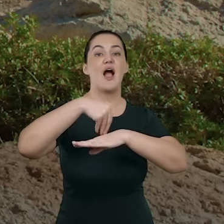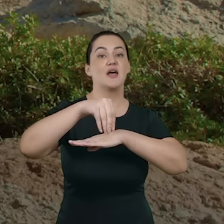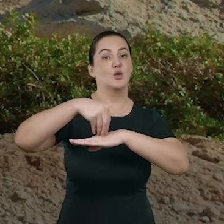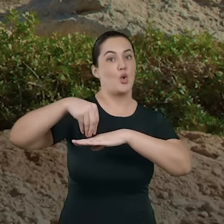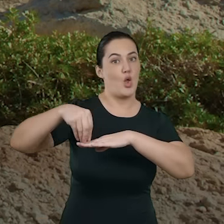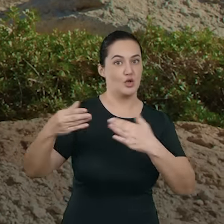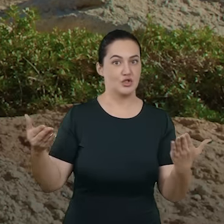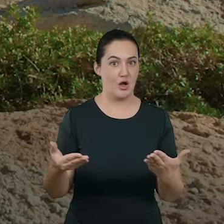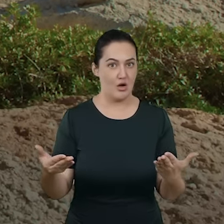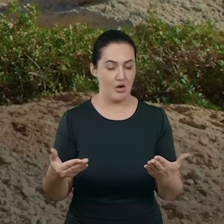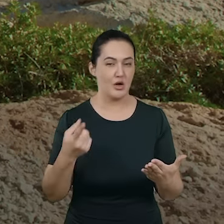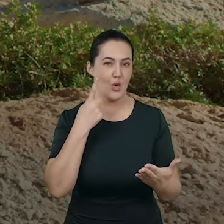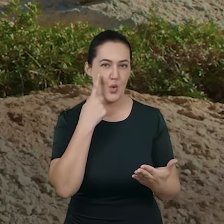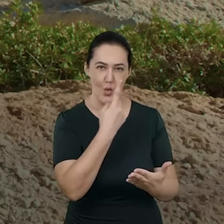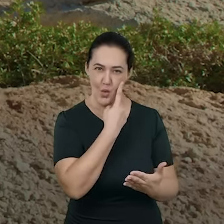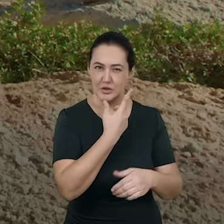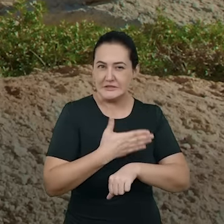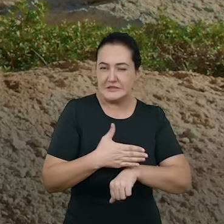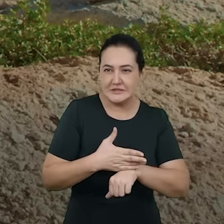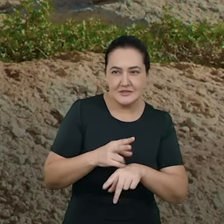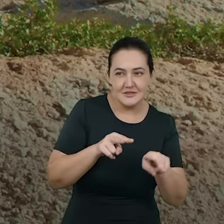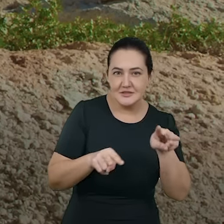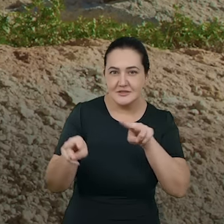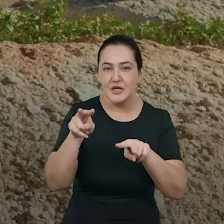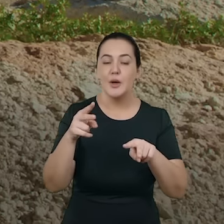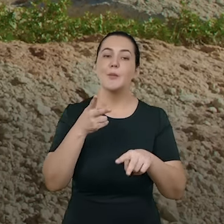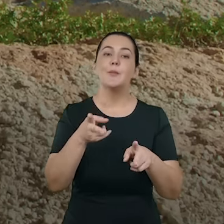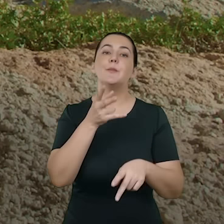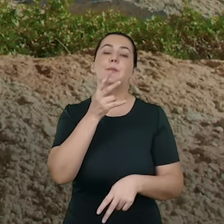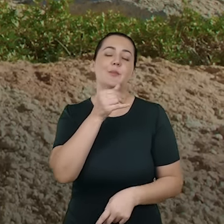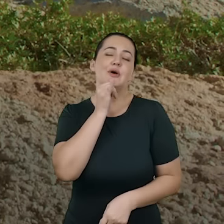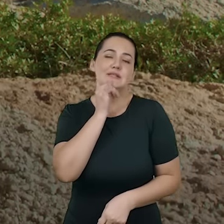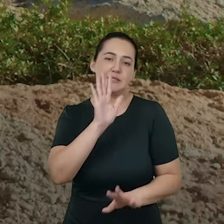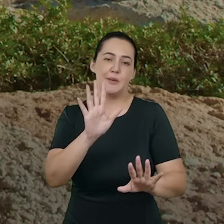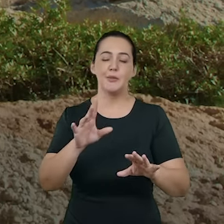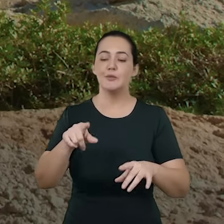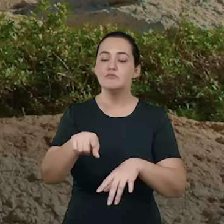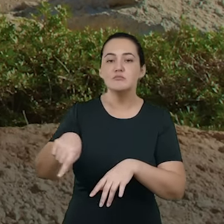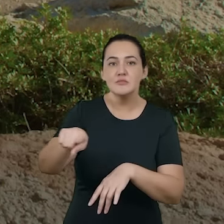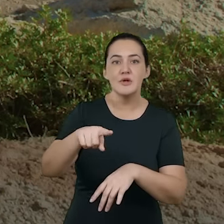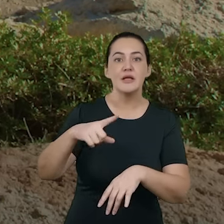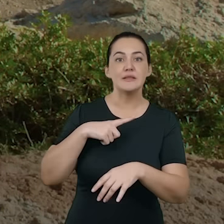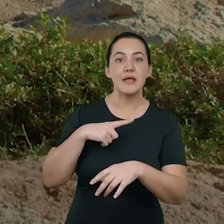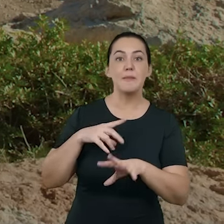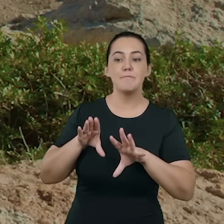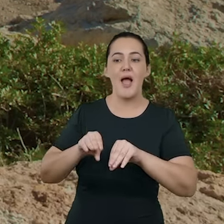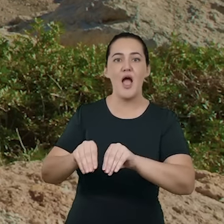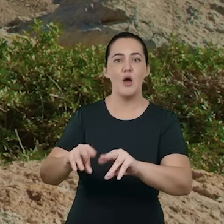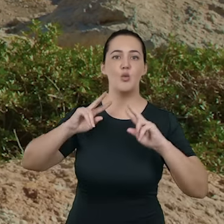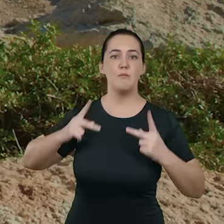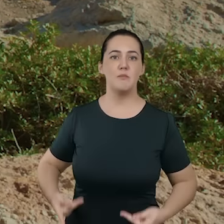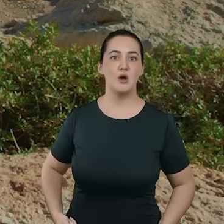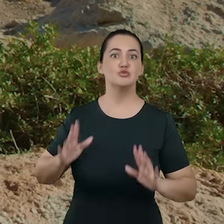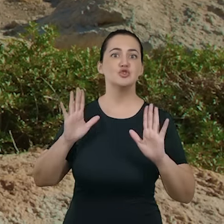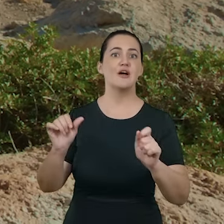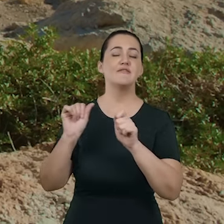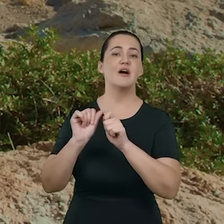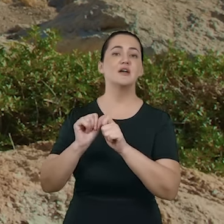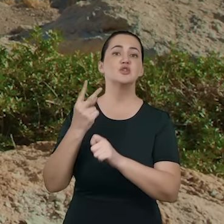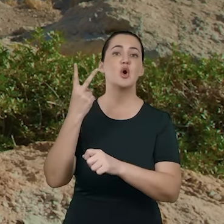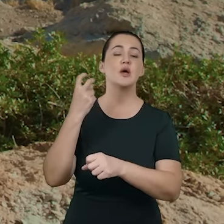arqueológico. E aqui onde eu estou, eu consigo ver traços de edificação humana feita há mais de 2.000 anos. O que é que